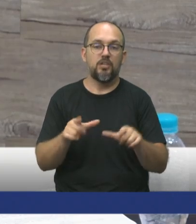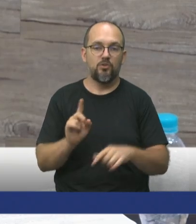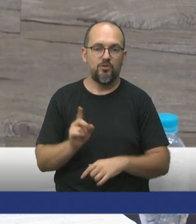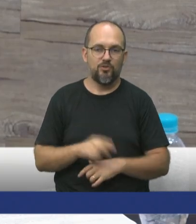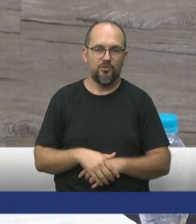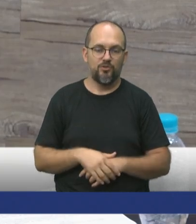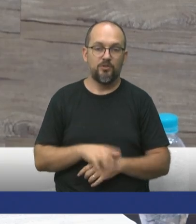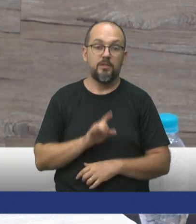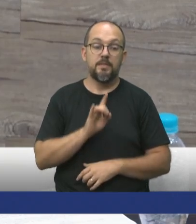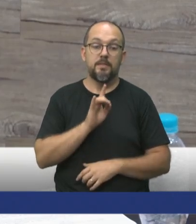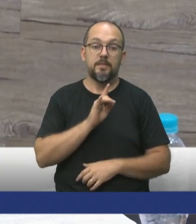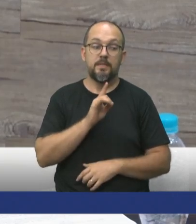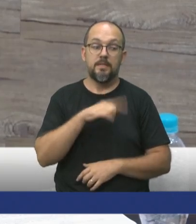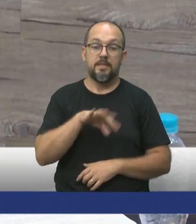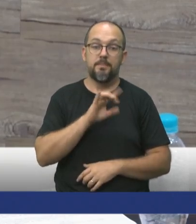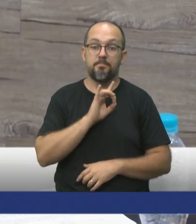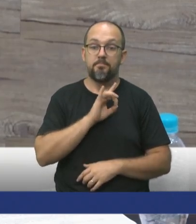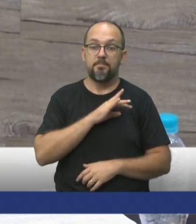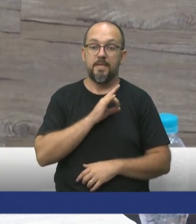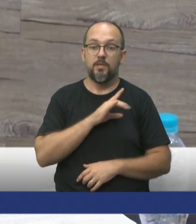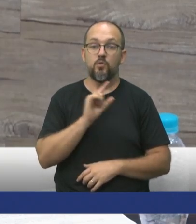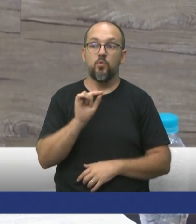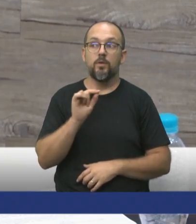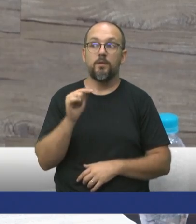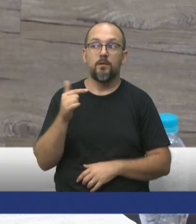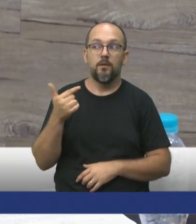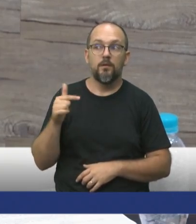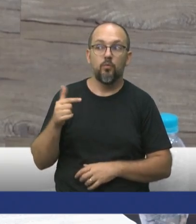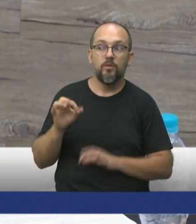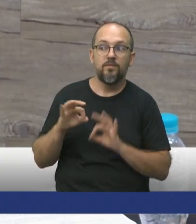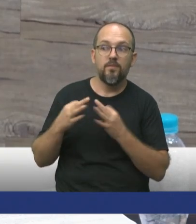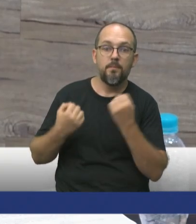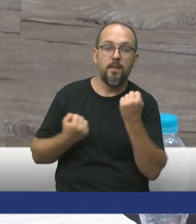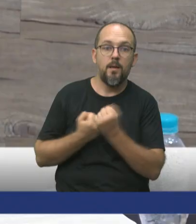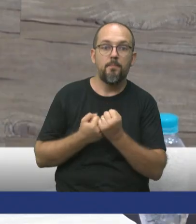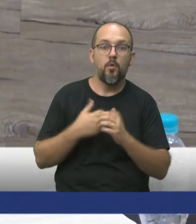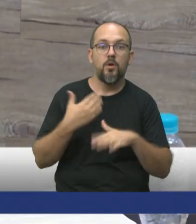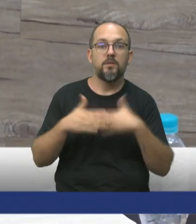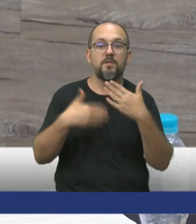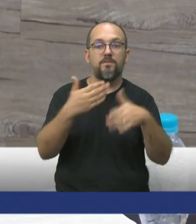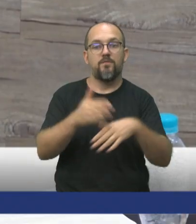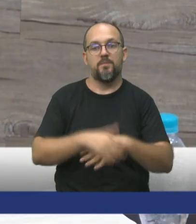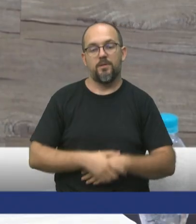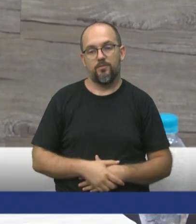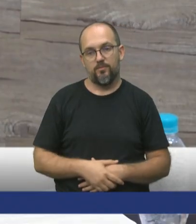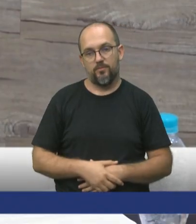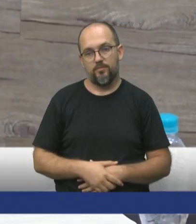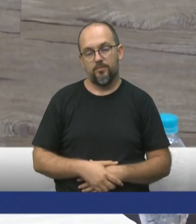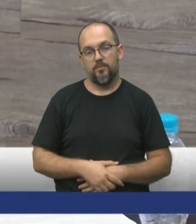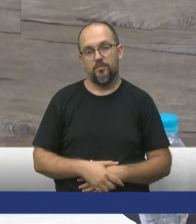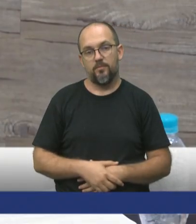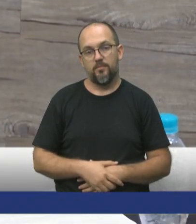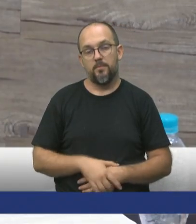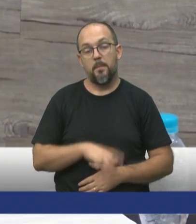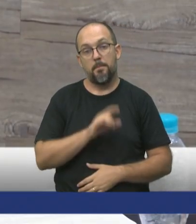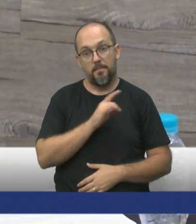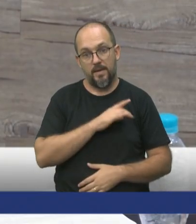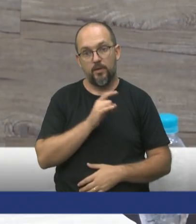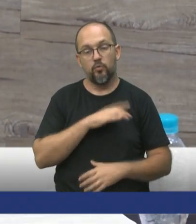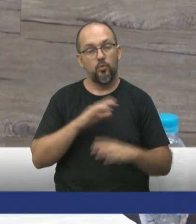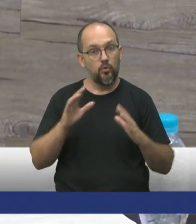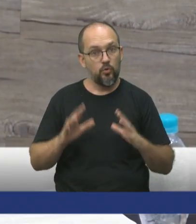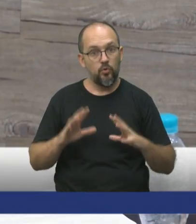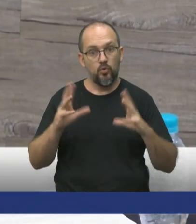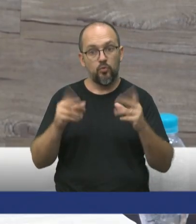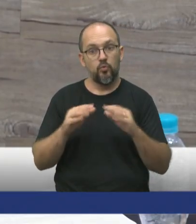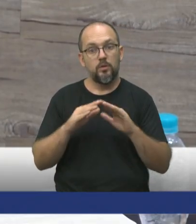O medo é, em última instância, não poder contar com a família no desenvolvimento dessa criança, que é um medo que toda